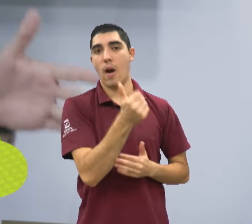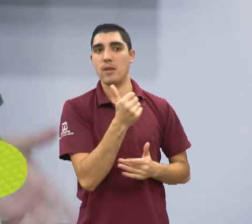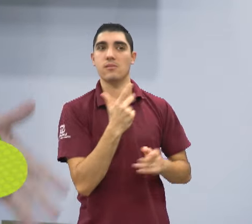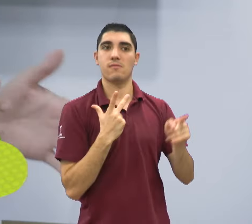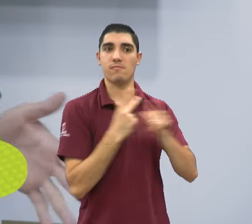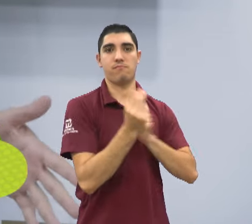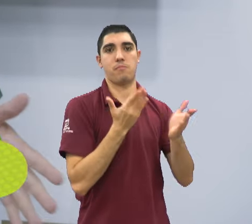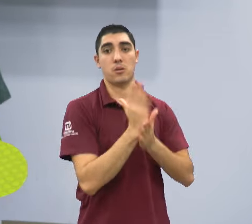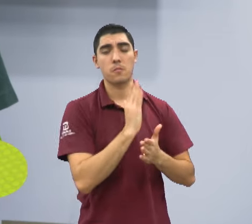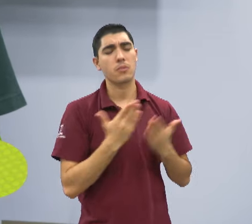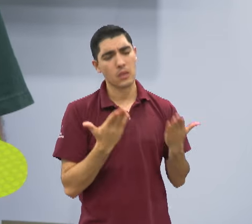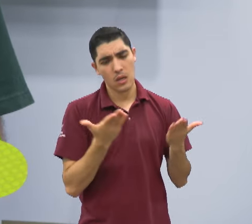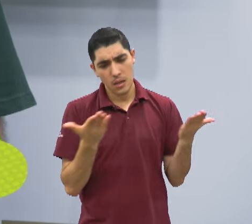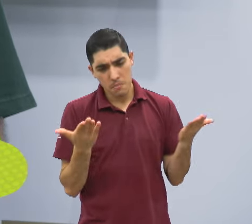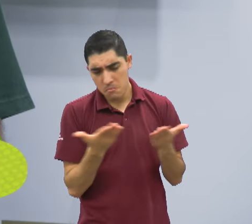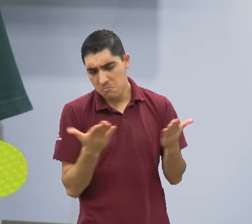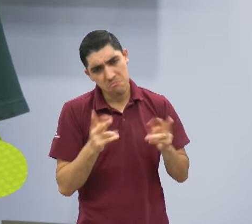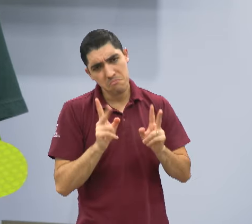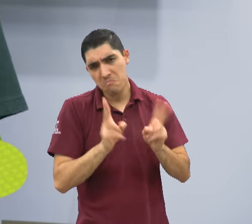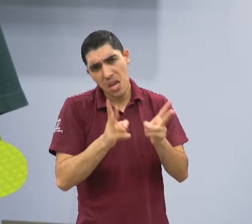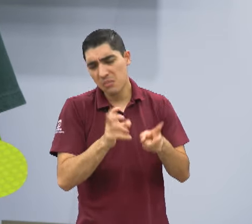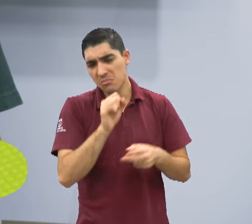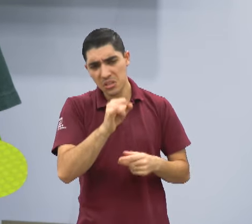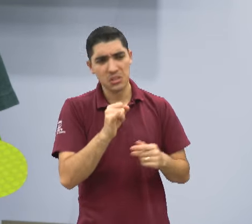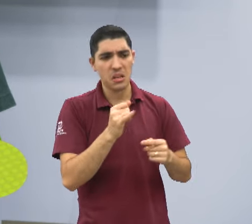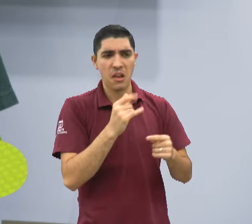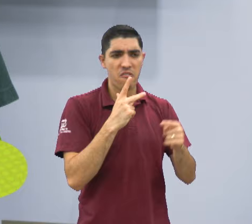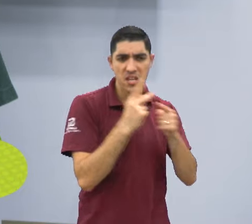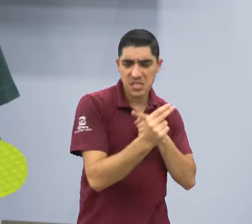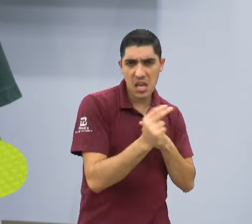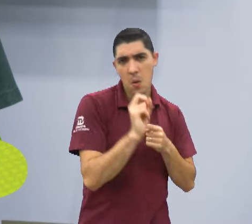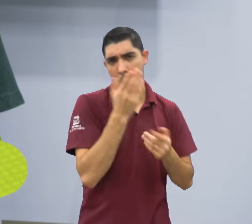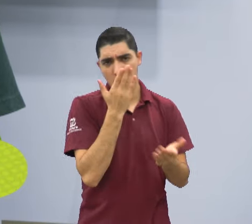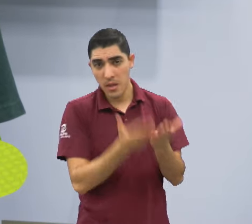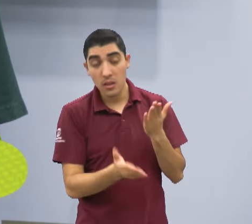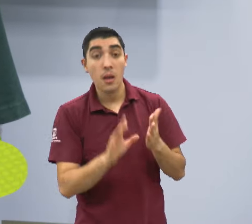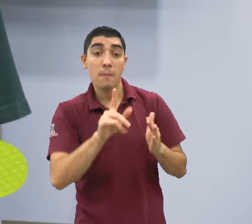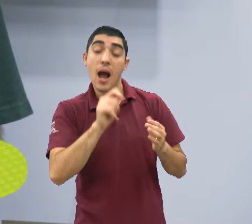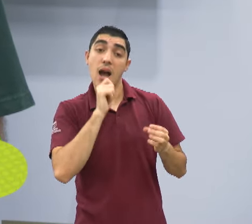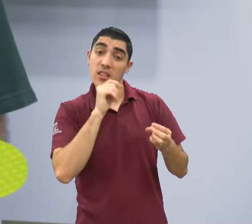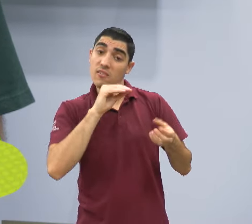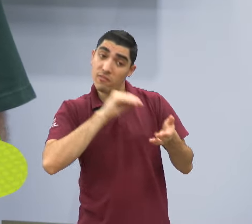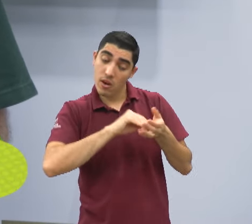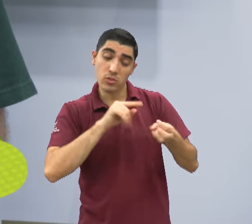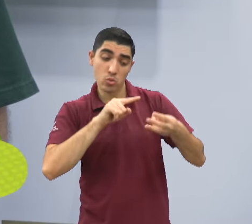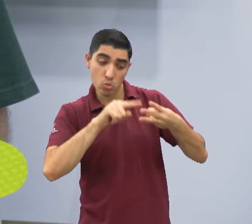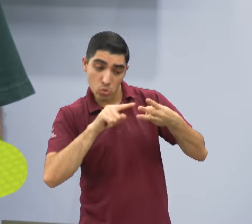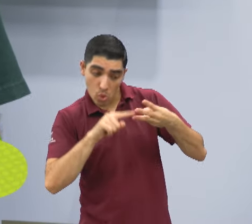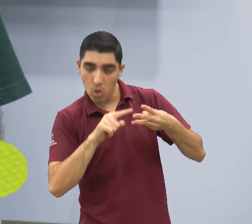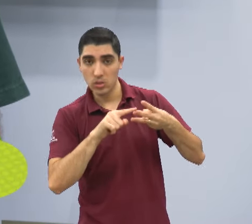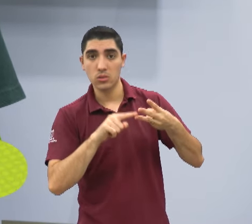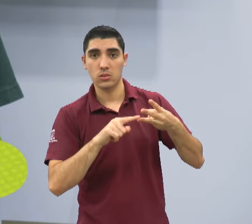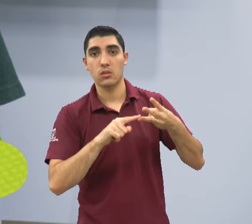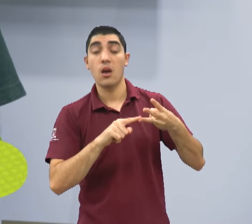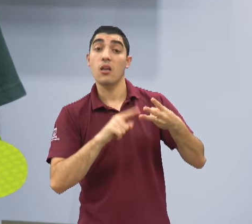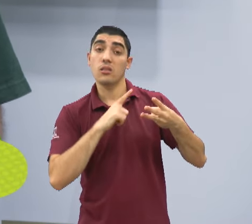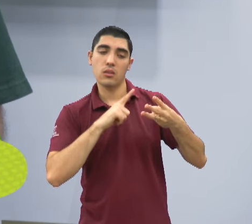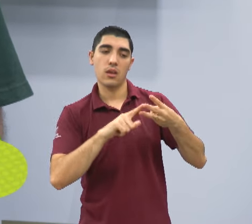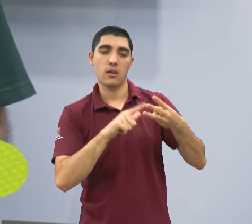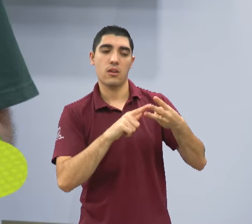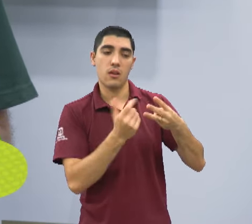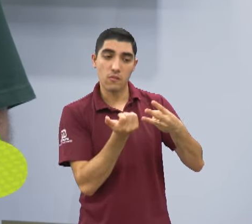hoje, ganhando ou perdendo, a decisão ainda vai ter mais 2 ou pelo menos um jogo fora de casa.